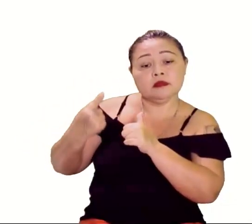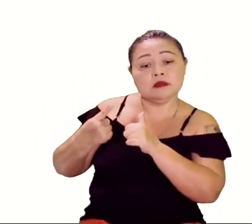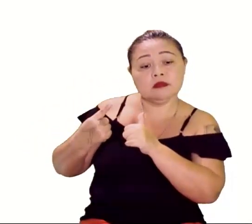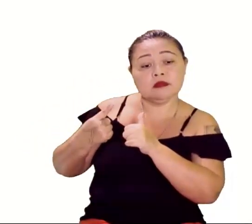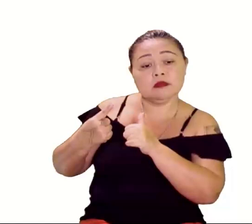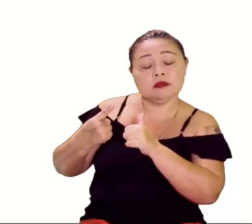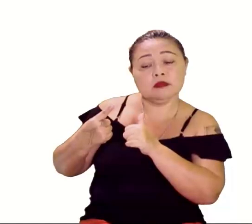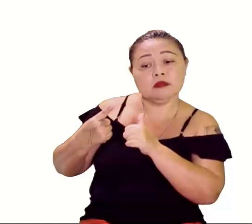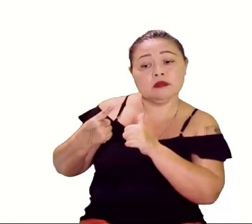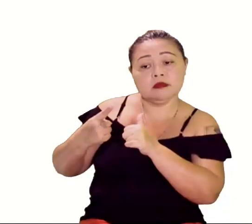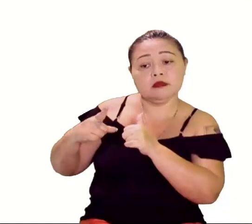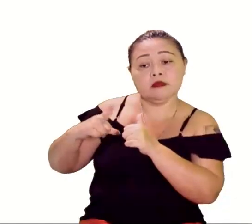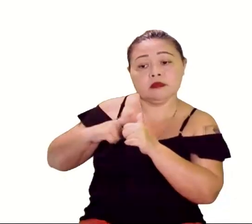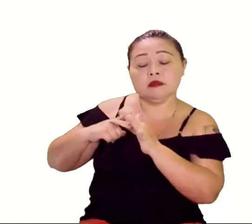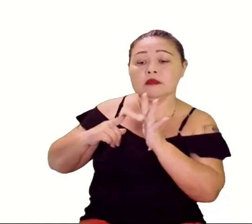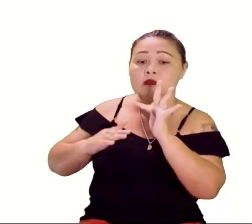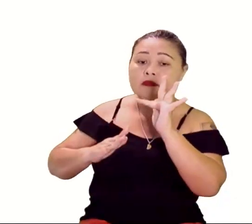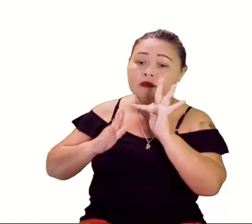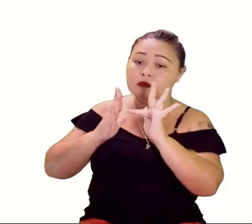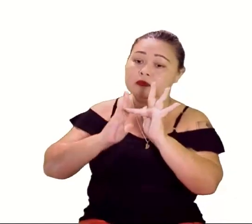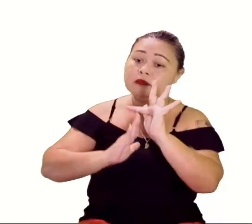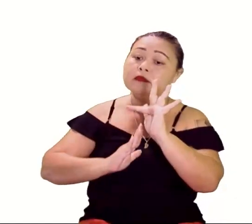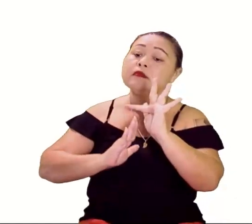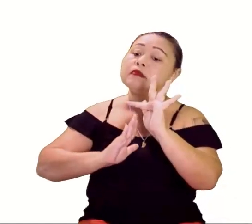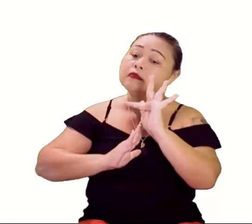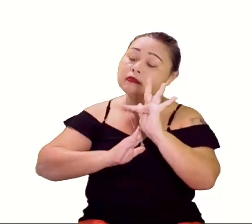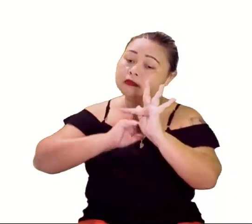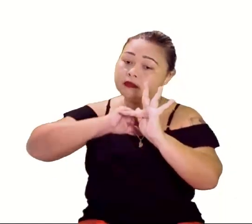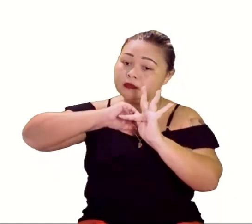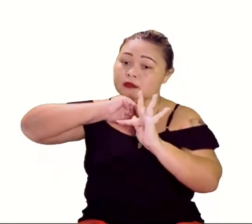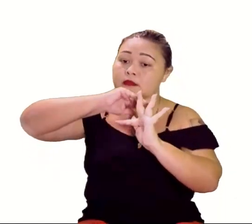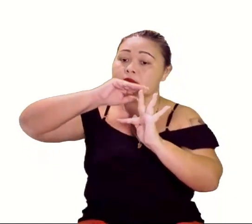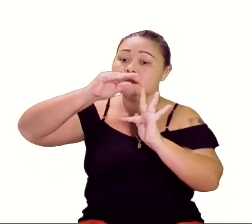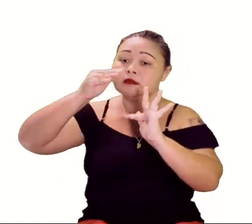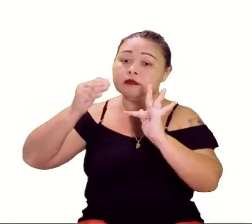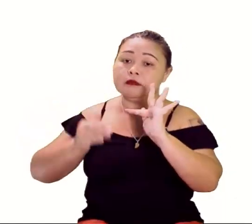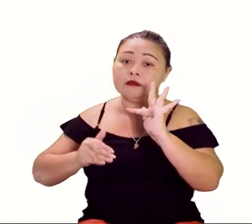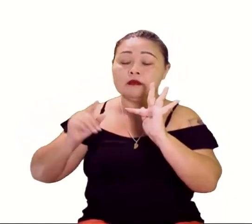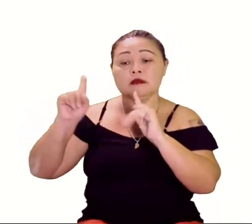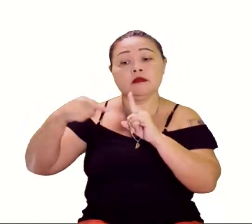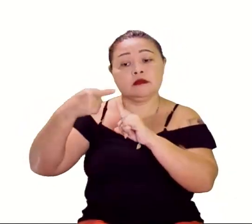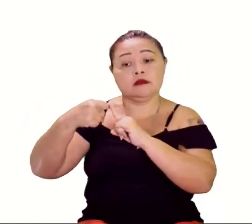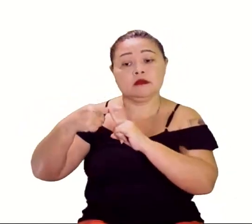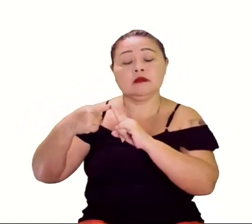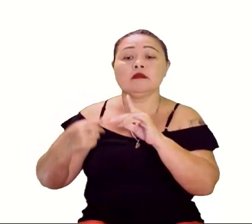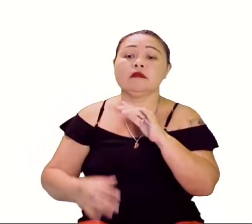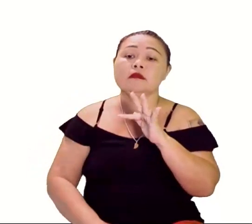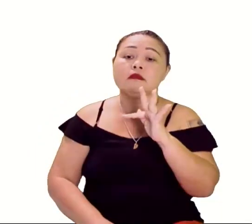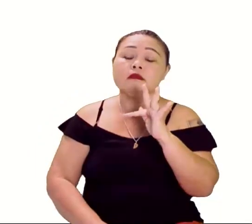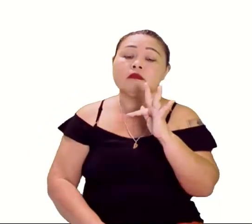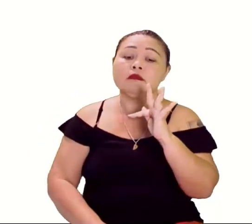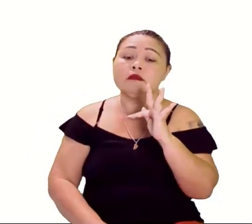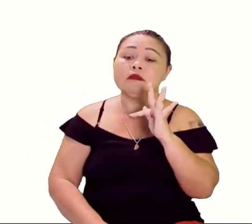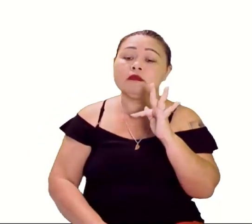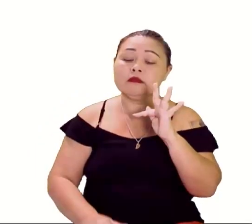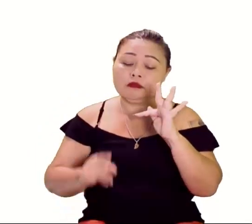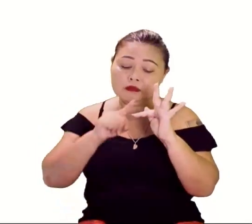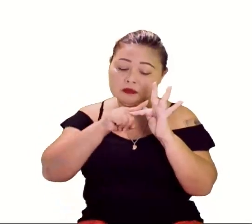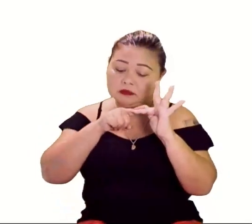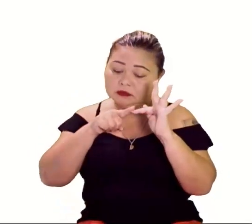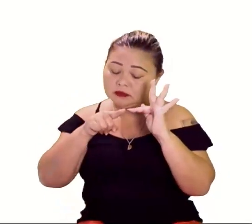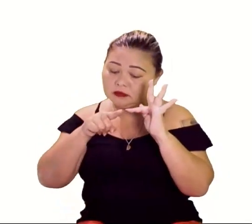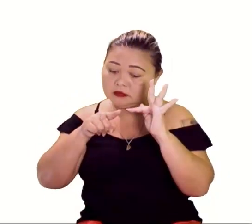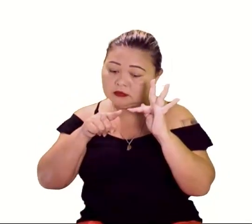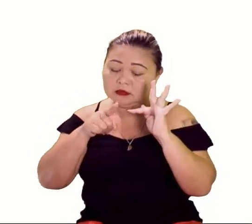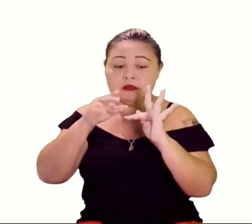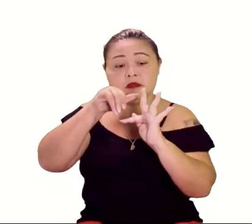a nossa tem a concavidade para cima, né? O A é positivo. Isso. E toca o